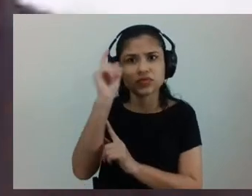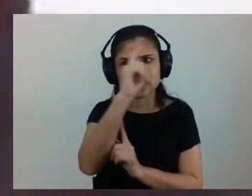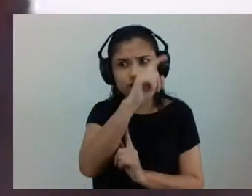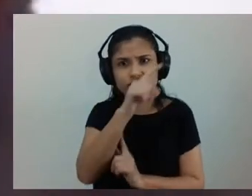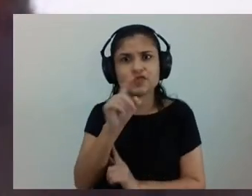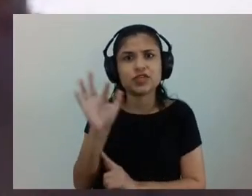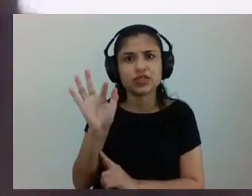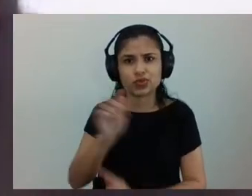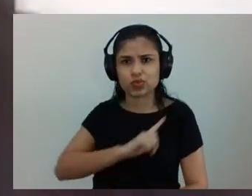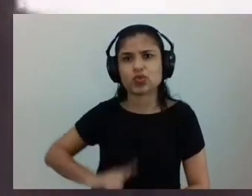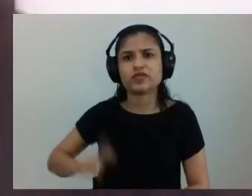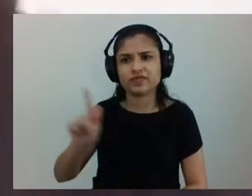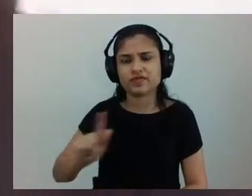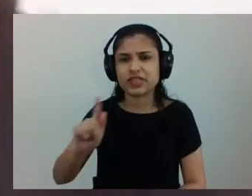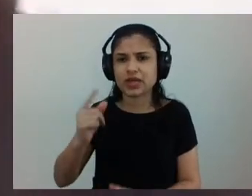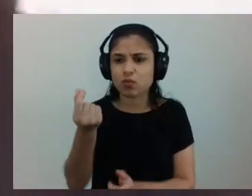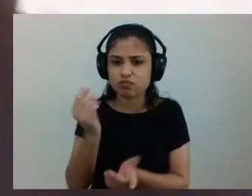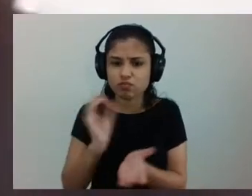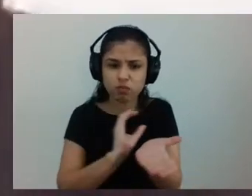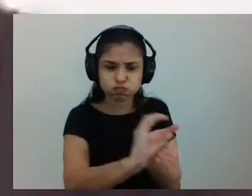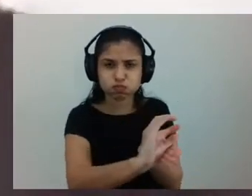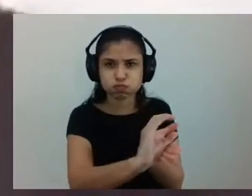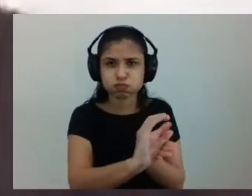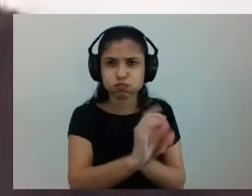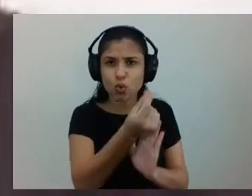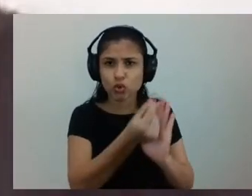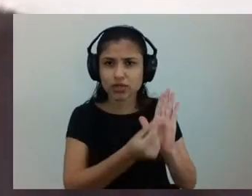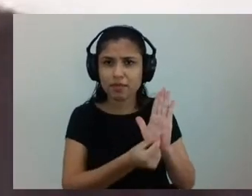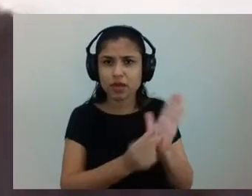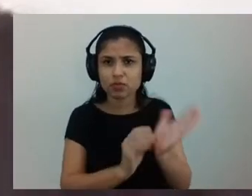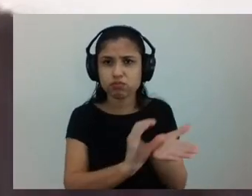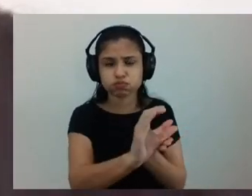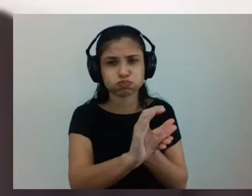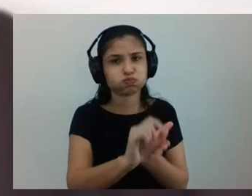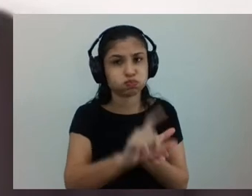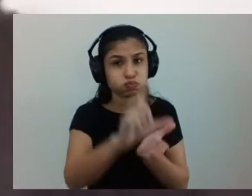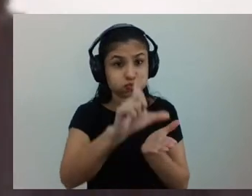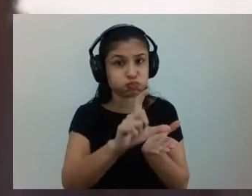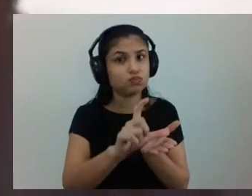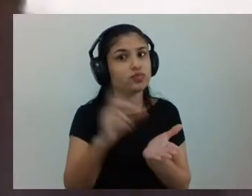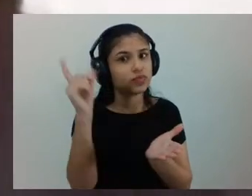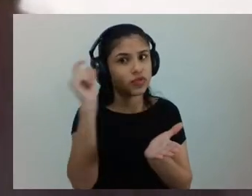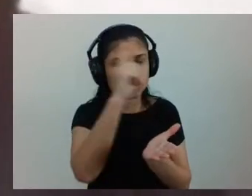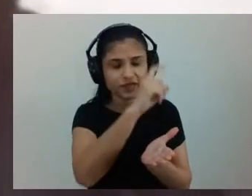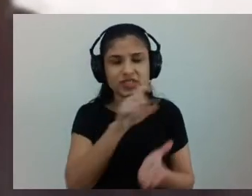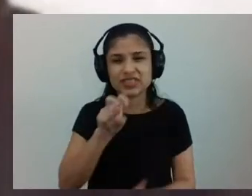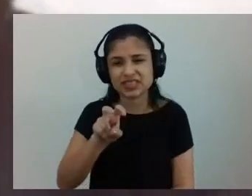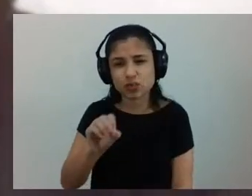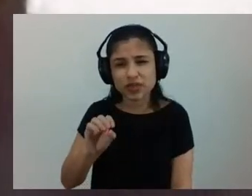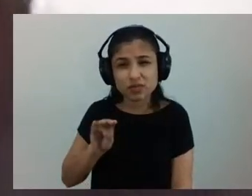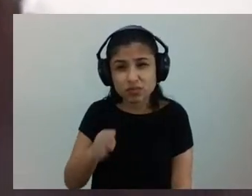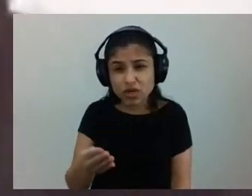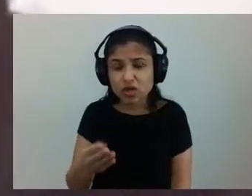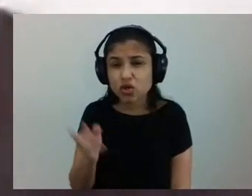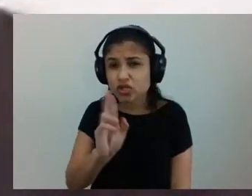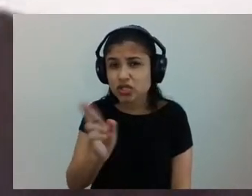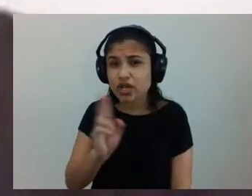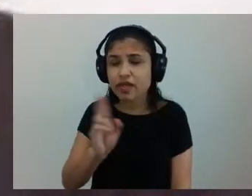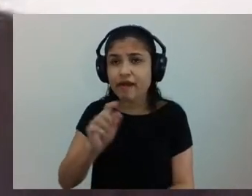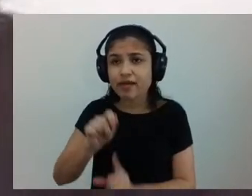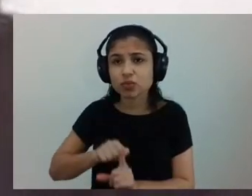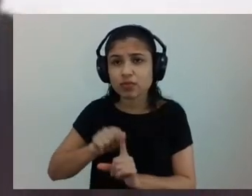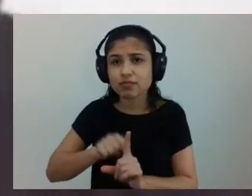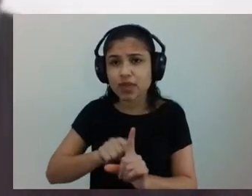o orçamento nosso, muito difícil. Lembrando que hoje o governo federal gasta 50 bilhões de reais a mais por mês só no auxílio de 600